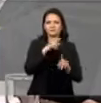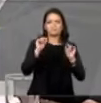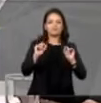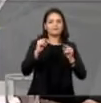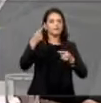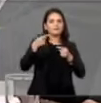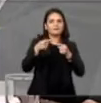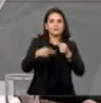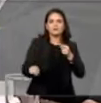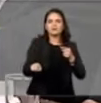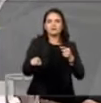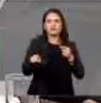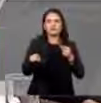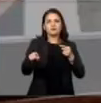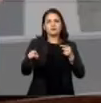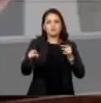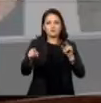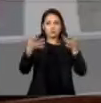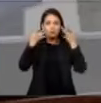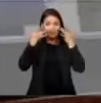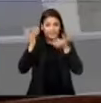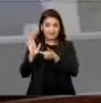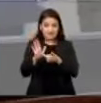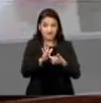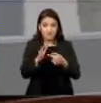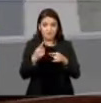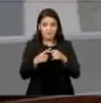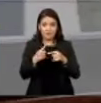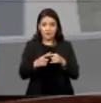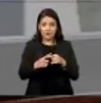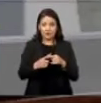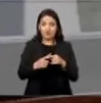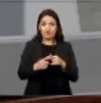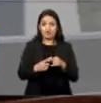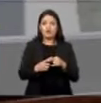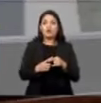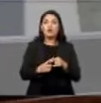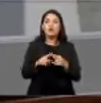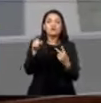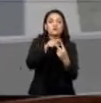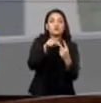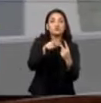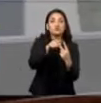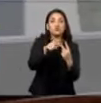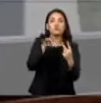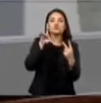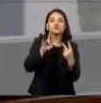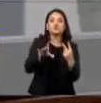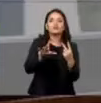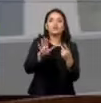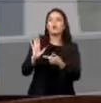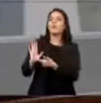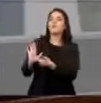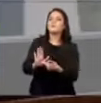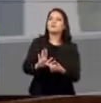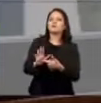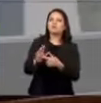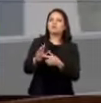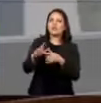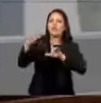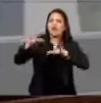aquela peça cuja única, os únicos dois documentos eram a procuração e notícias de jornais sobre o título da peça.